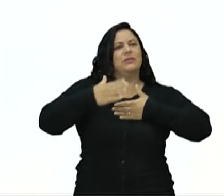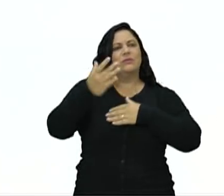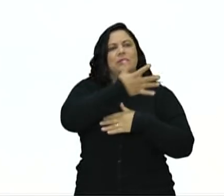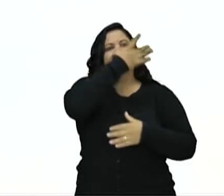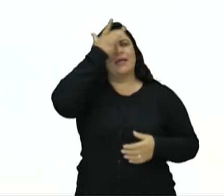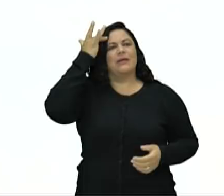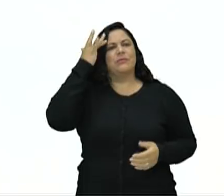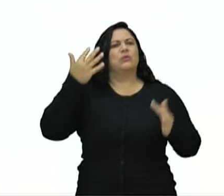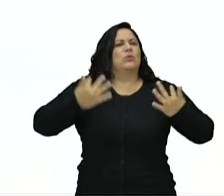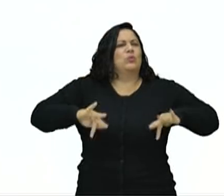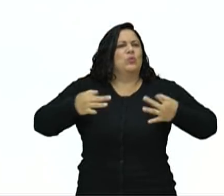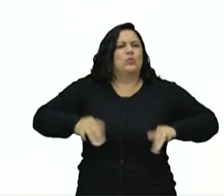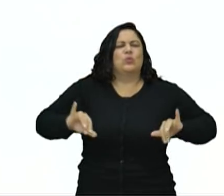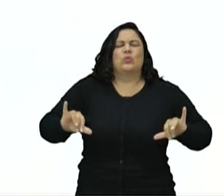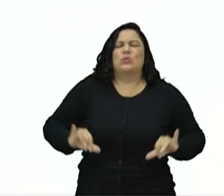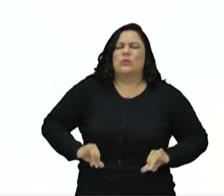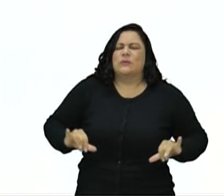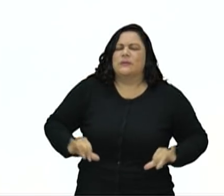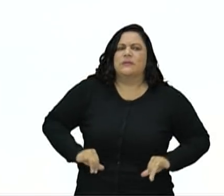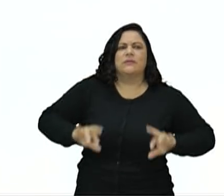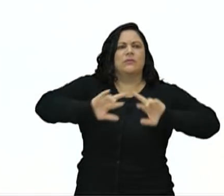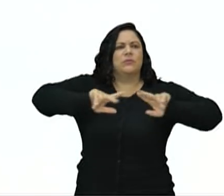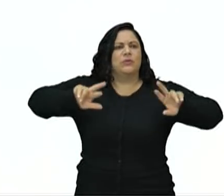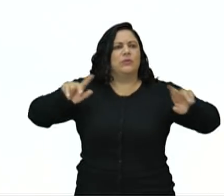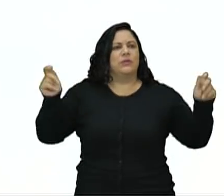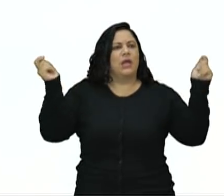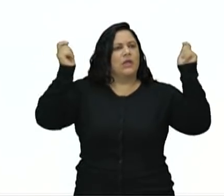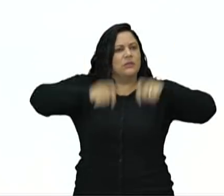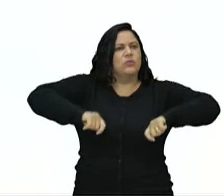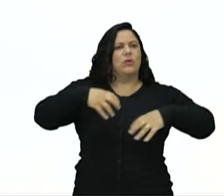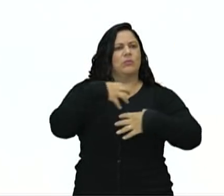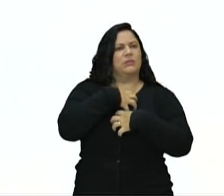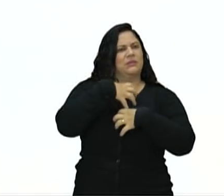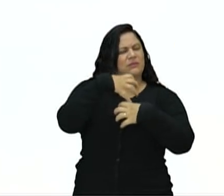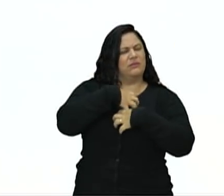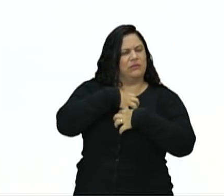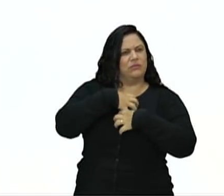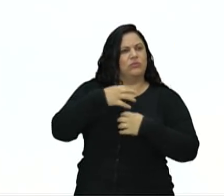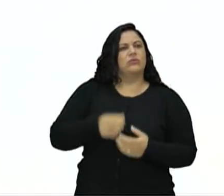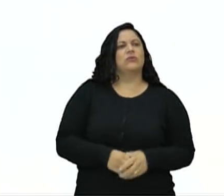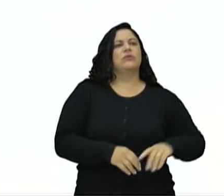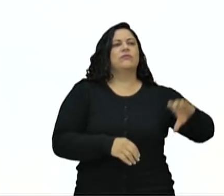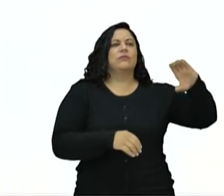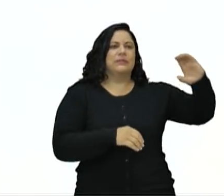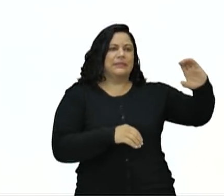reflexivos? Ou D: todas as alternativas estão corretas? Um tempo para mais esse.